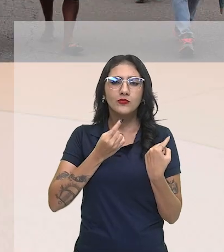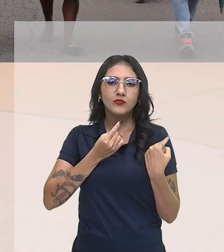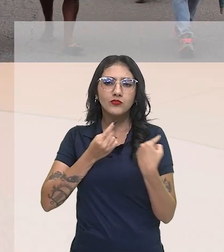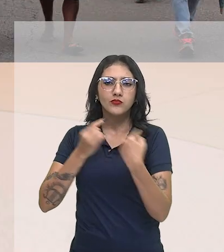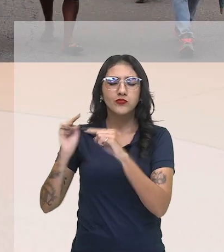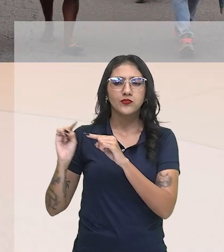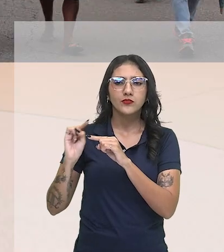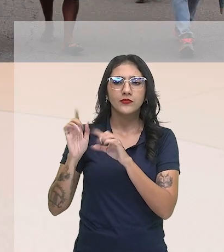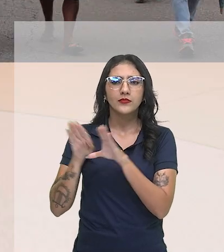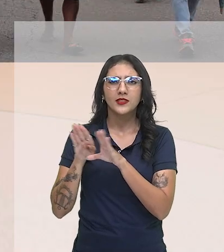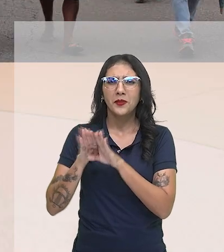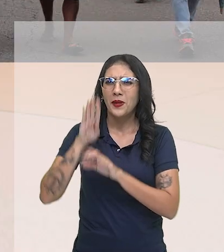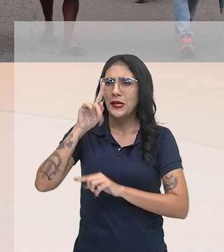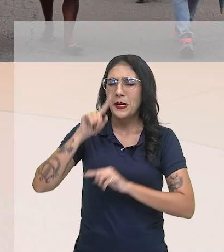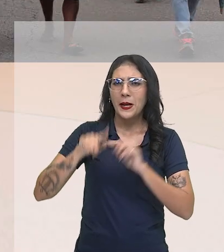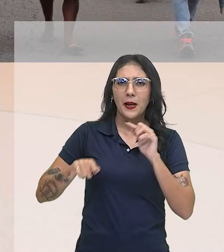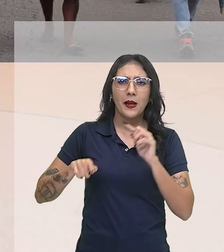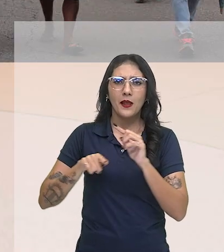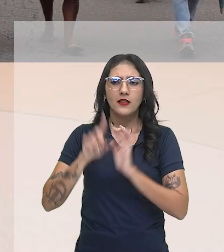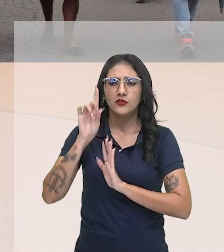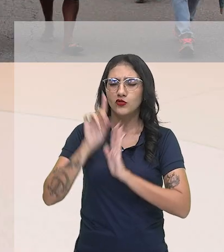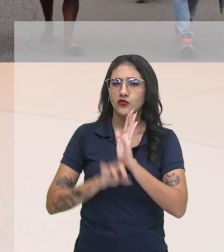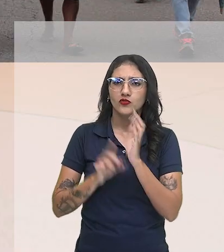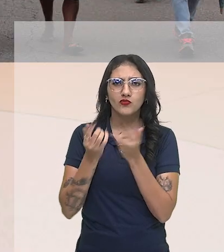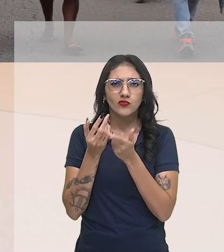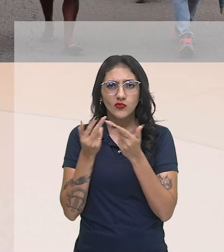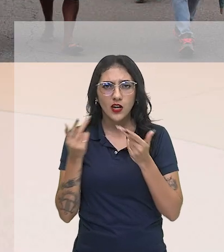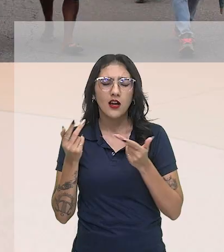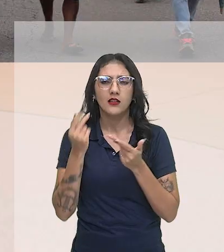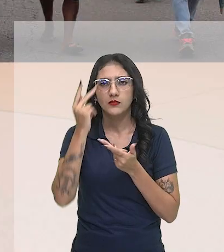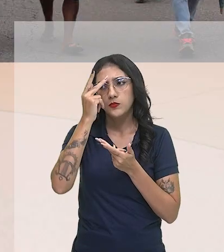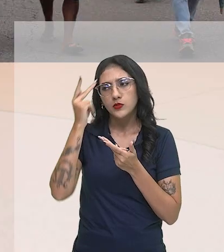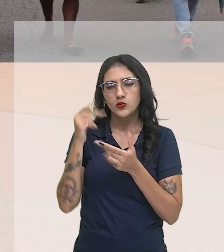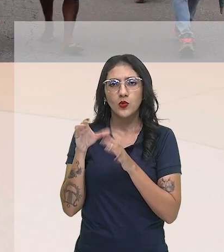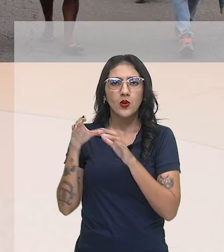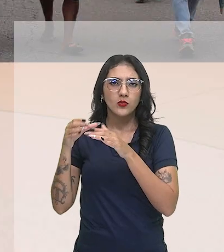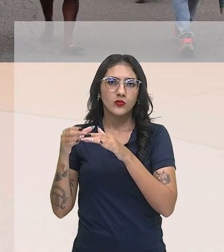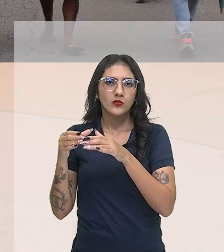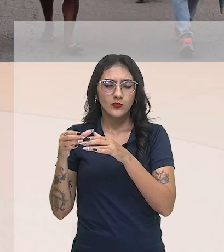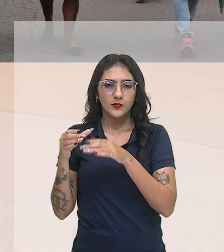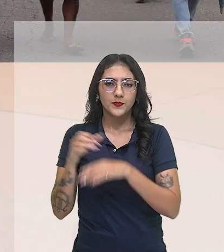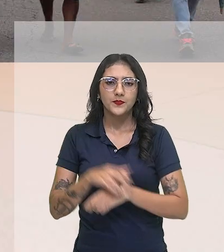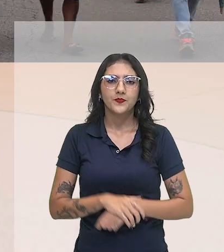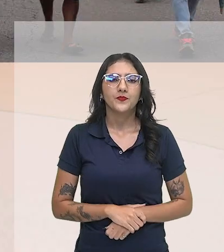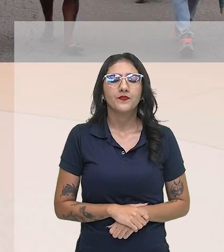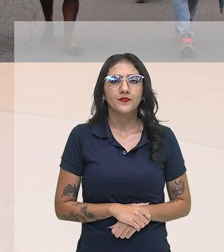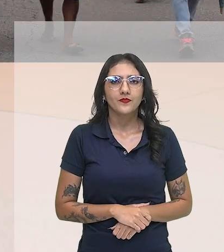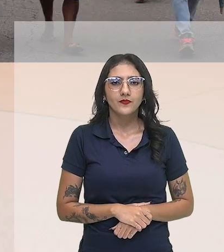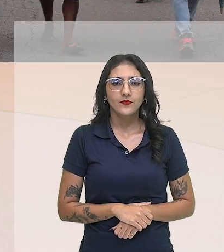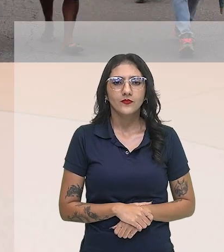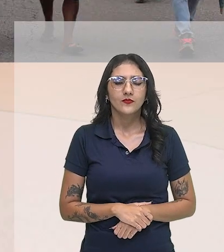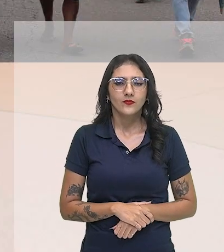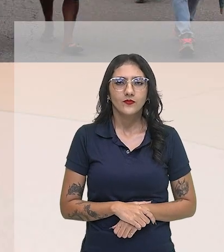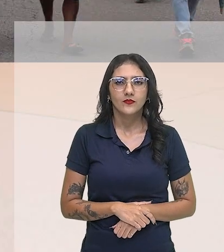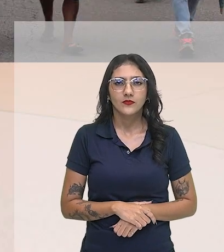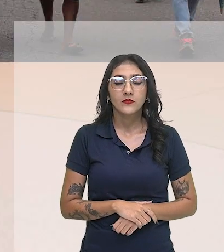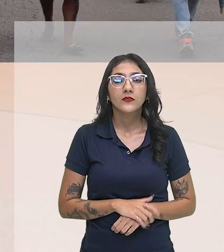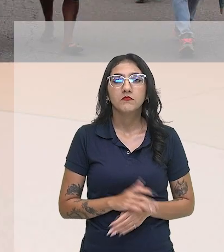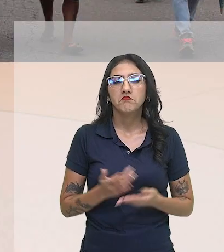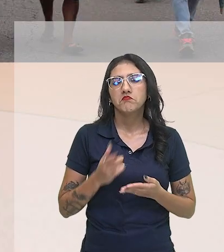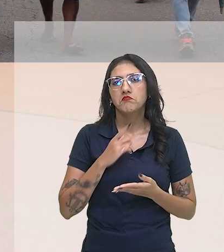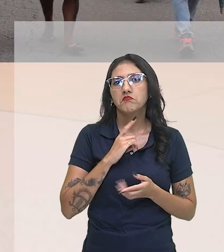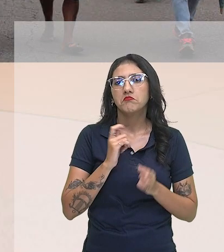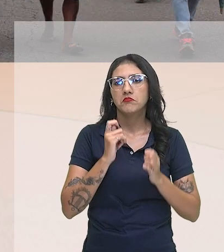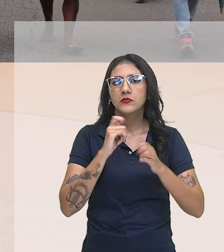a negação de direitos de pessoas de determinados grupos. Então, nós podemos citar aqui, como